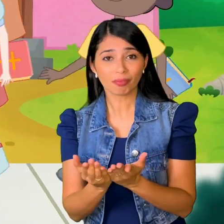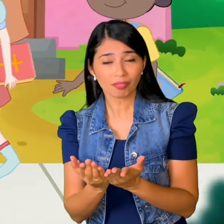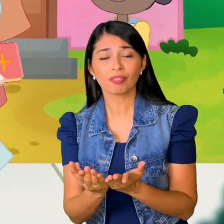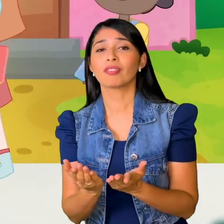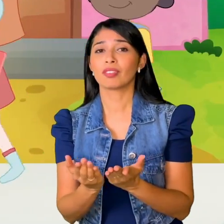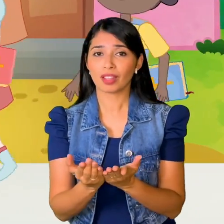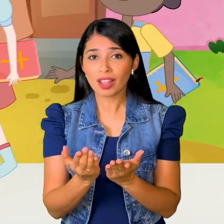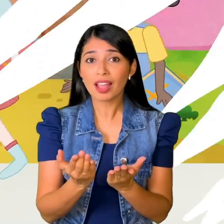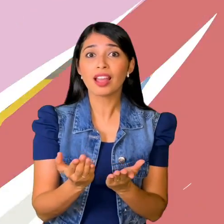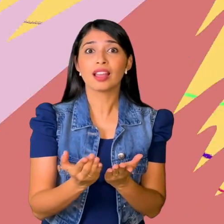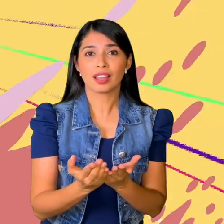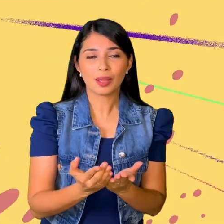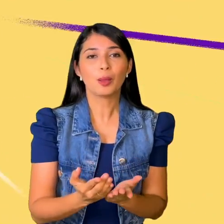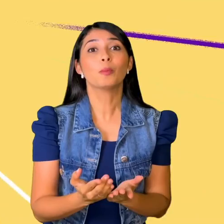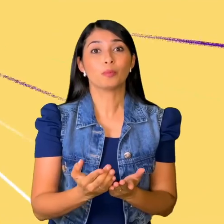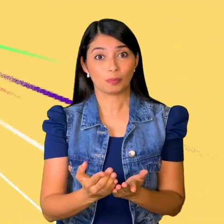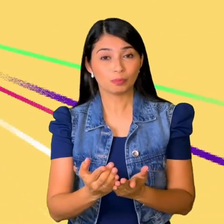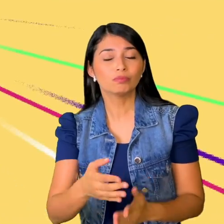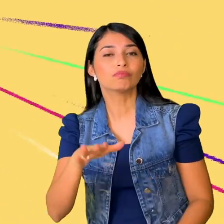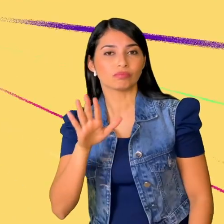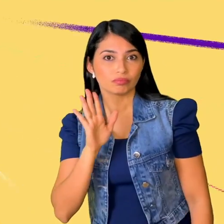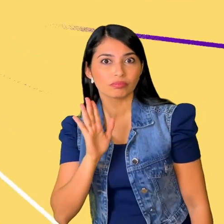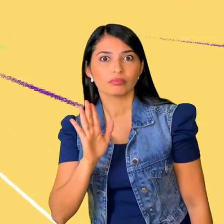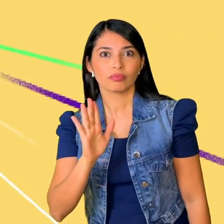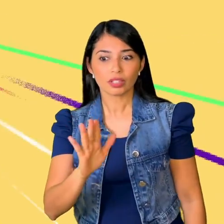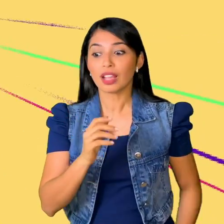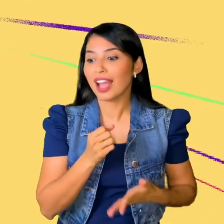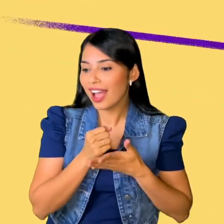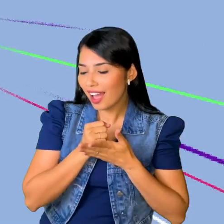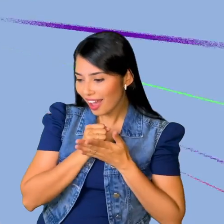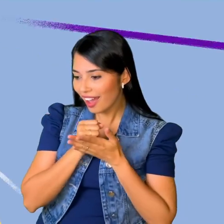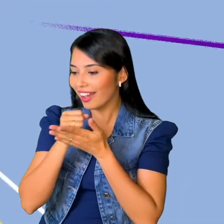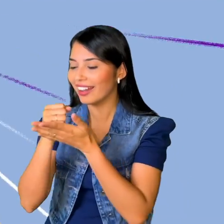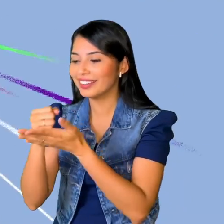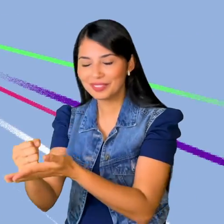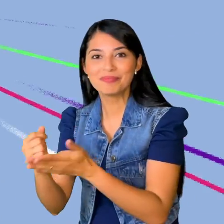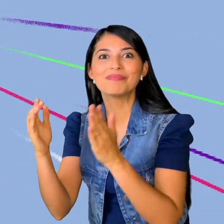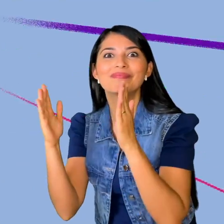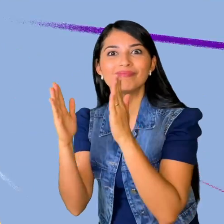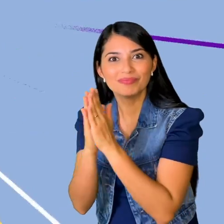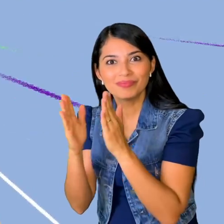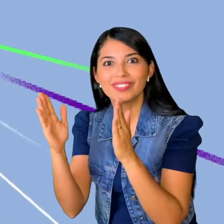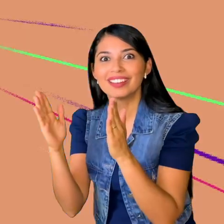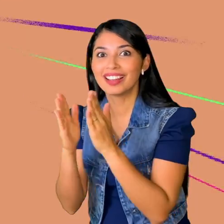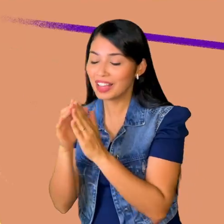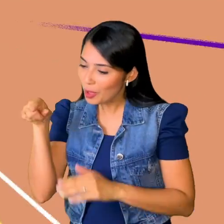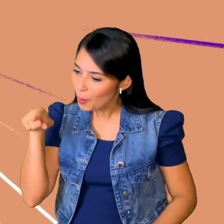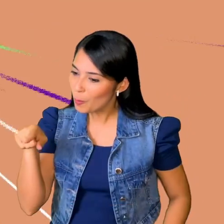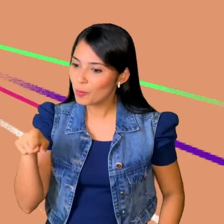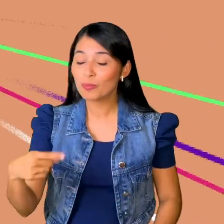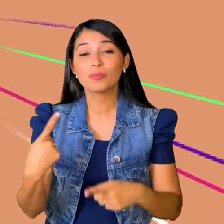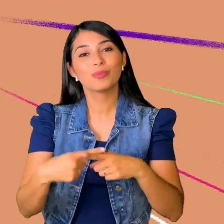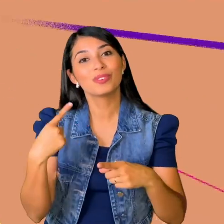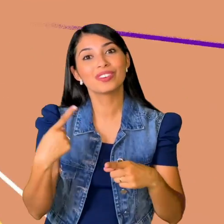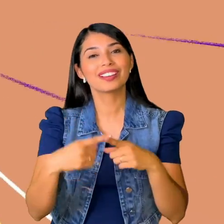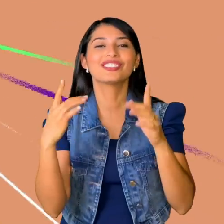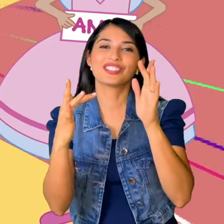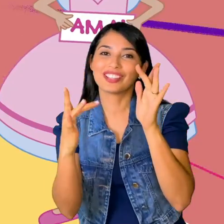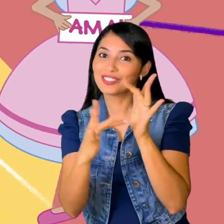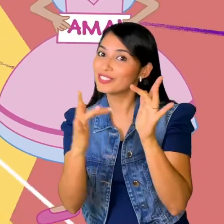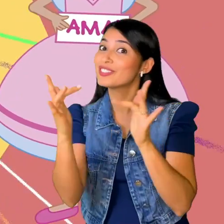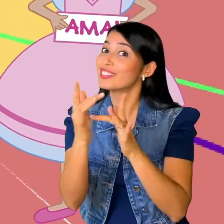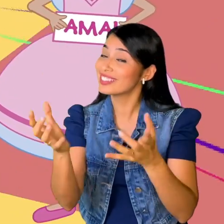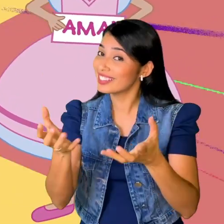Vou ajudar esse alguém Pois Jesus quer também Que Ele